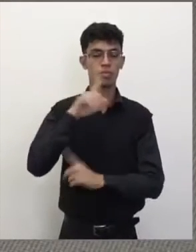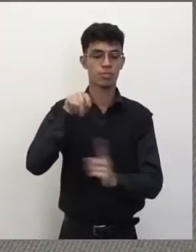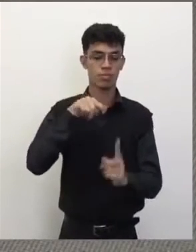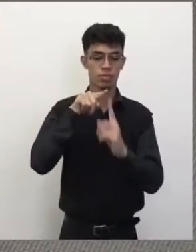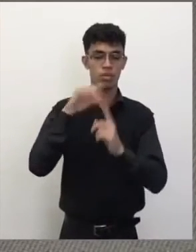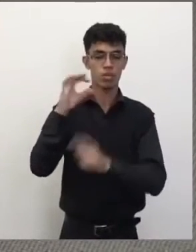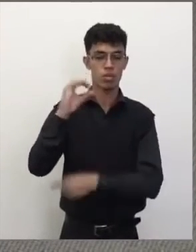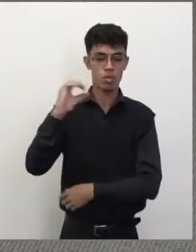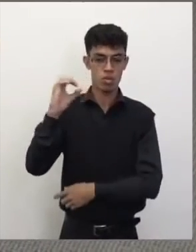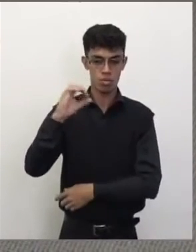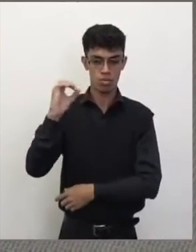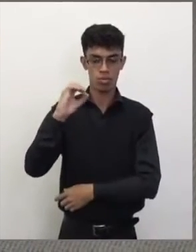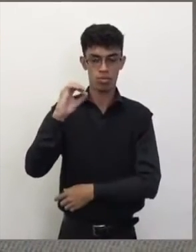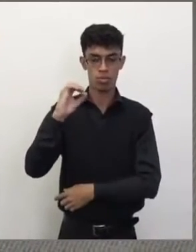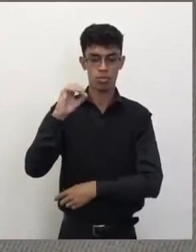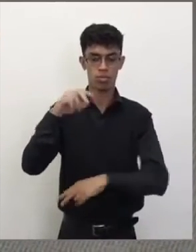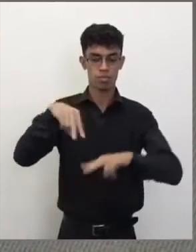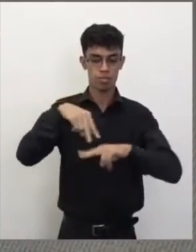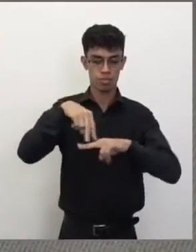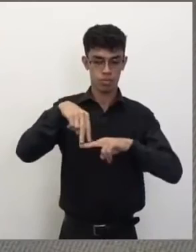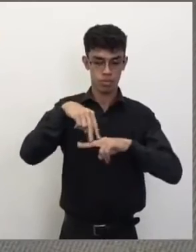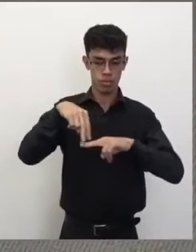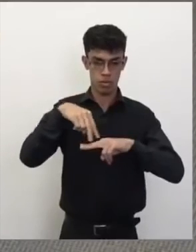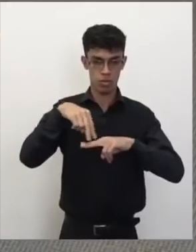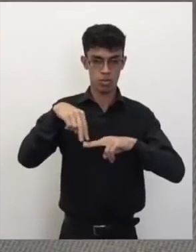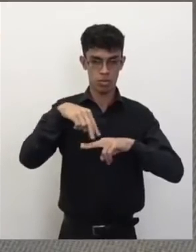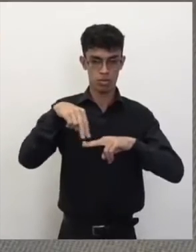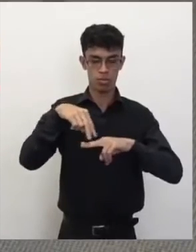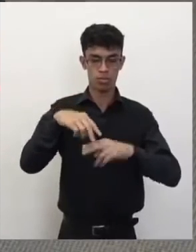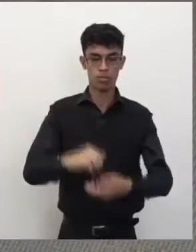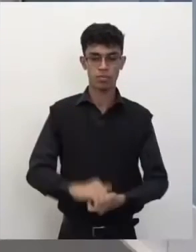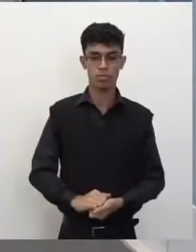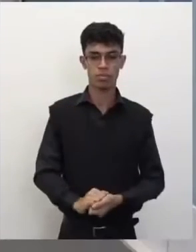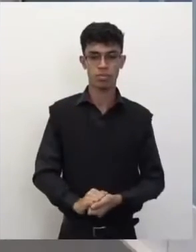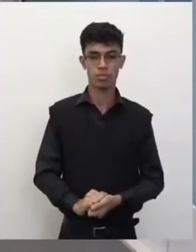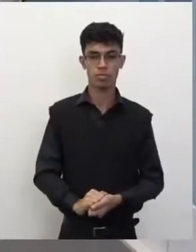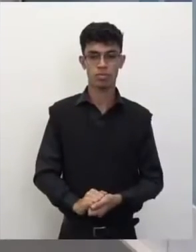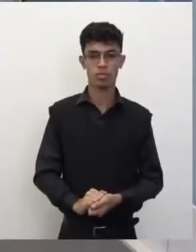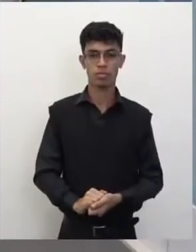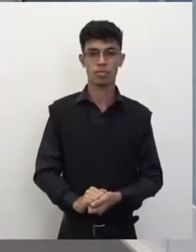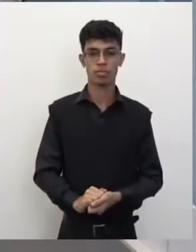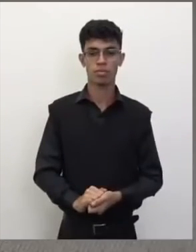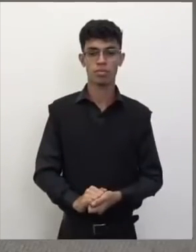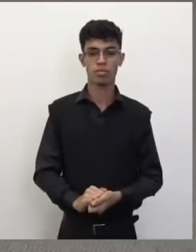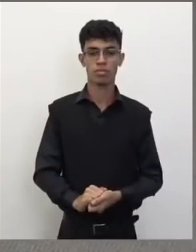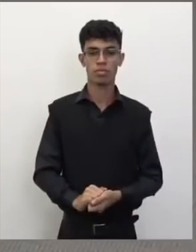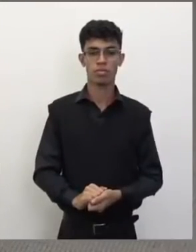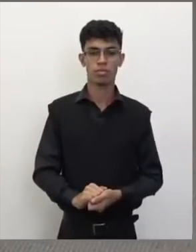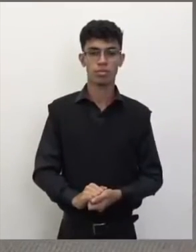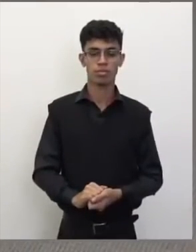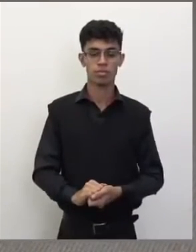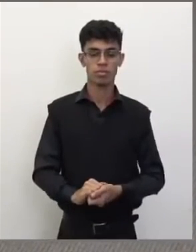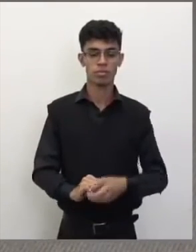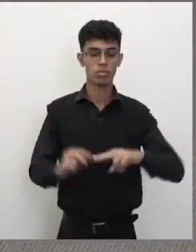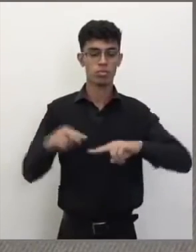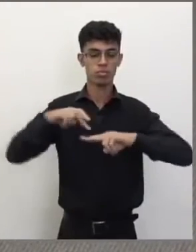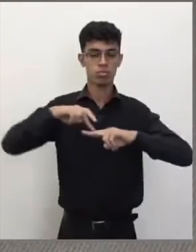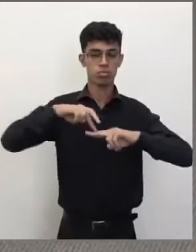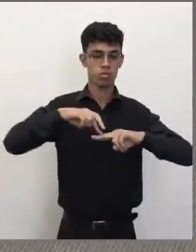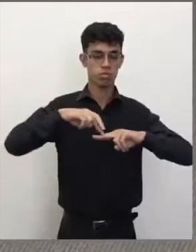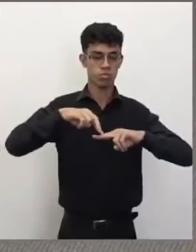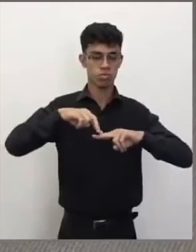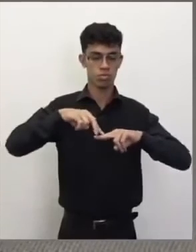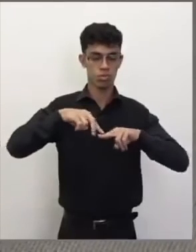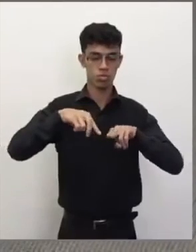Aí eu vou fazer o seguinte, eu vou tentar dar meia volta, tá? Ai, meu Deus do céu. Então, ó. Oh, muito bom, gostei. Então,